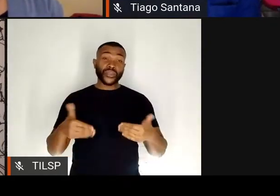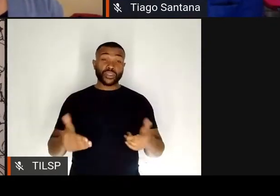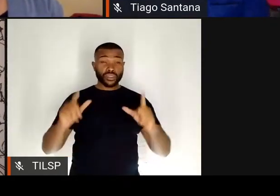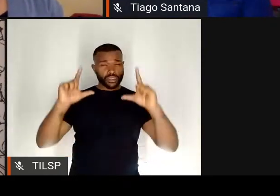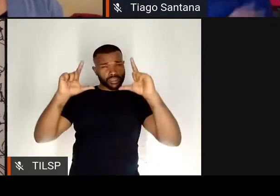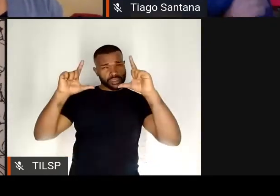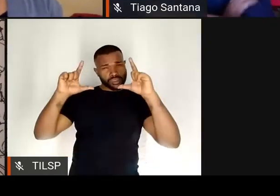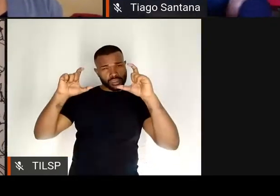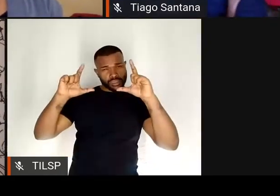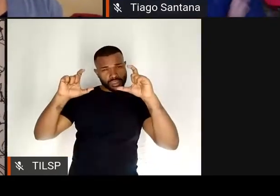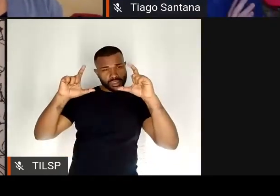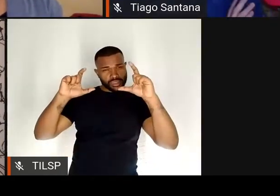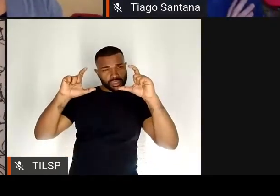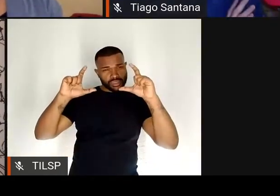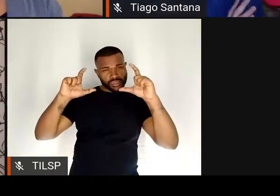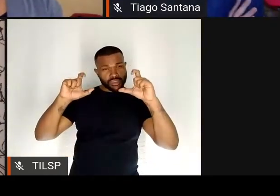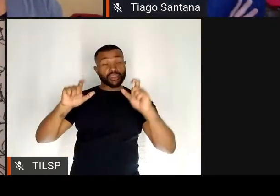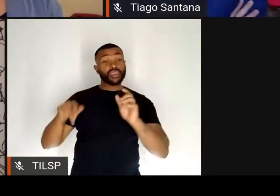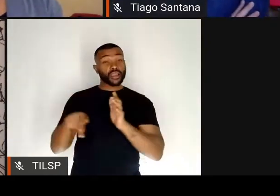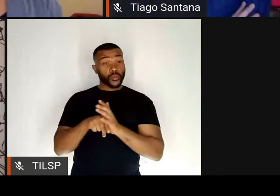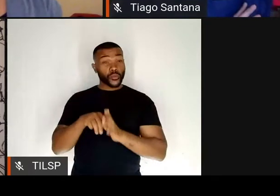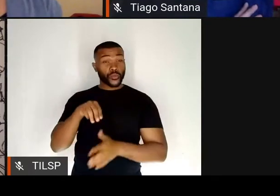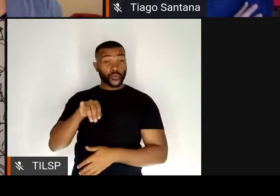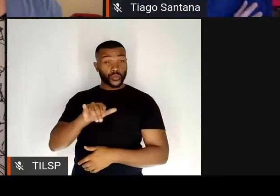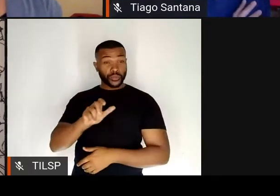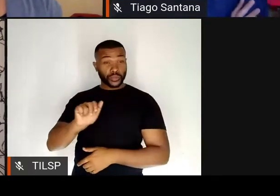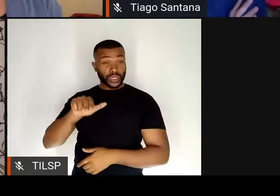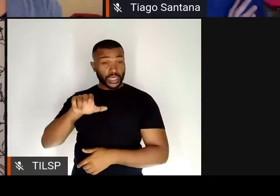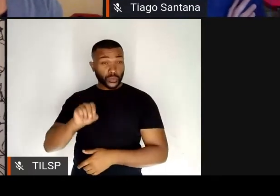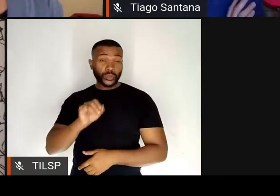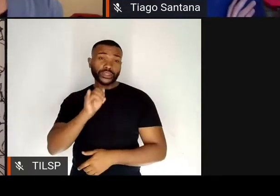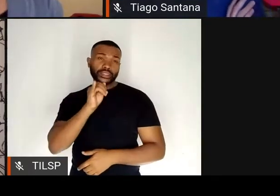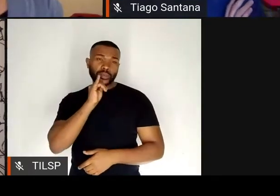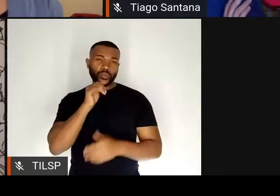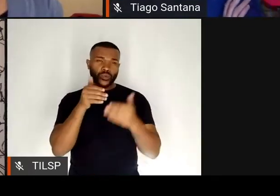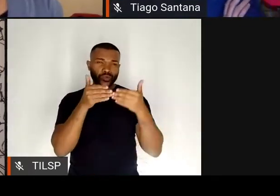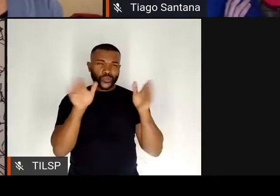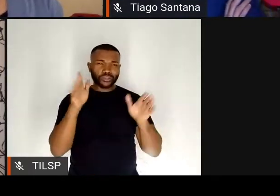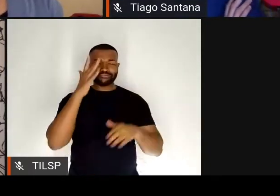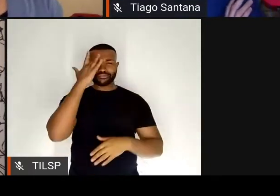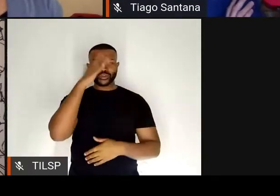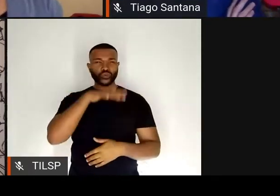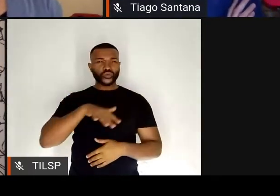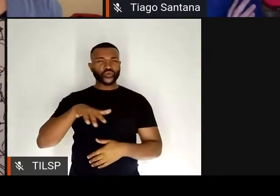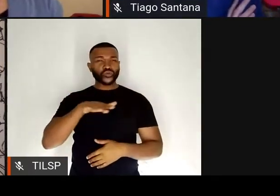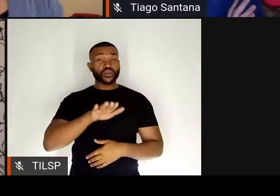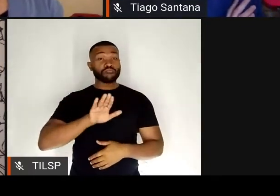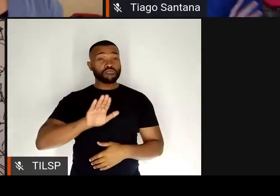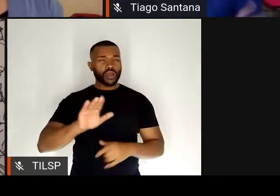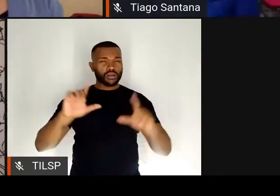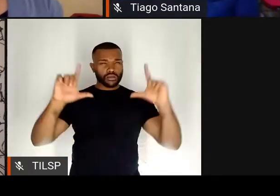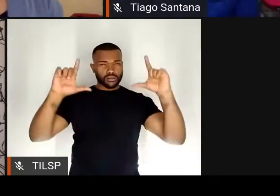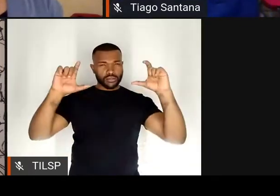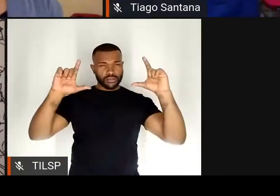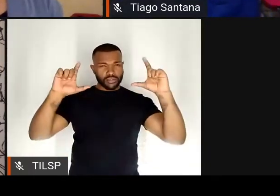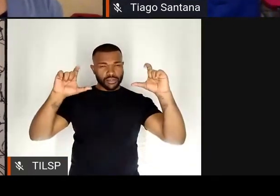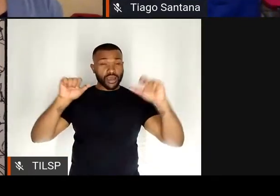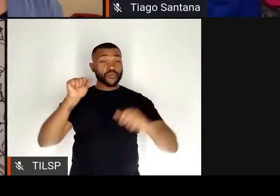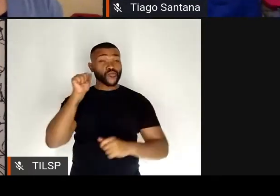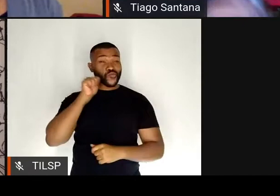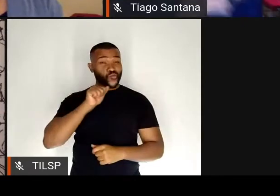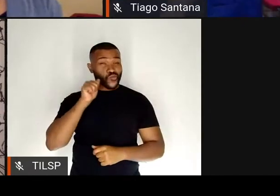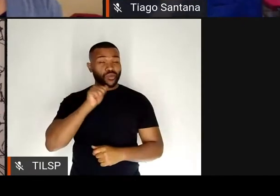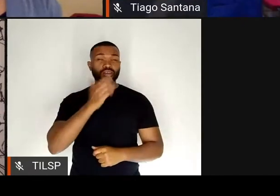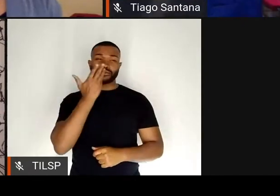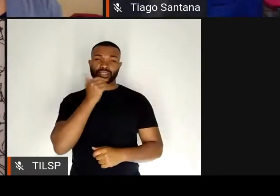faz, além dessa do miliciano, não são cenas abertas de multidão, mas elas são retratos próximos de mulheres e crianças